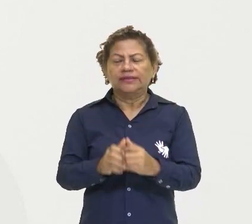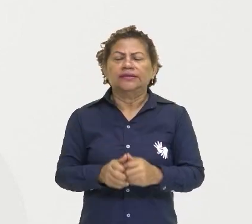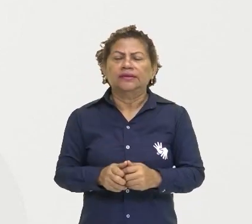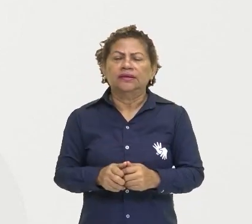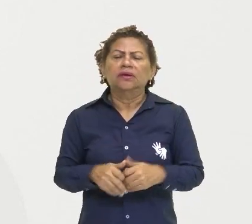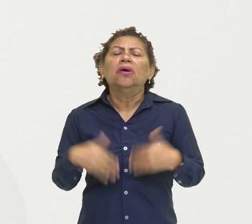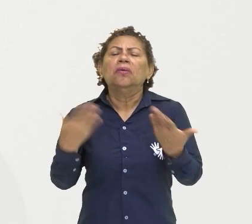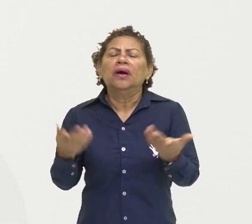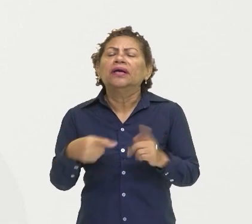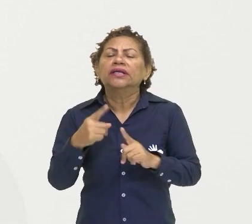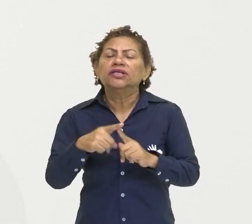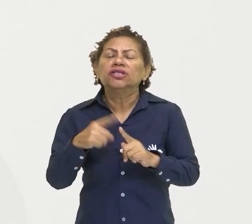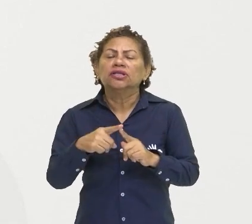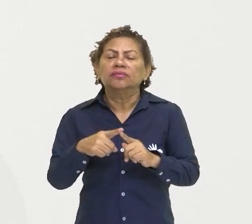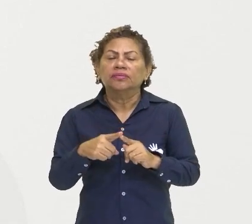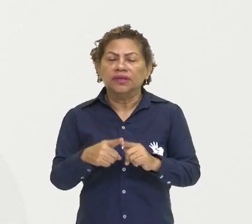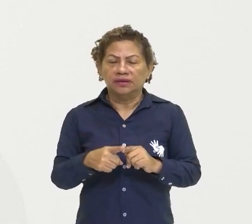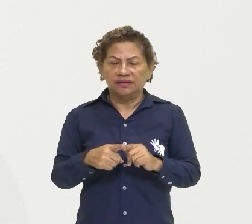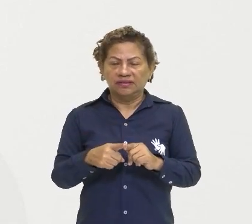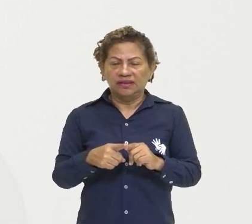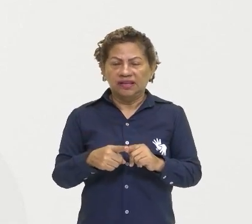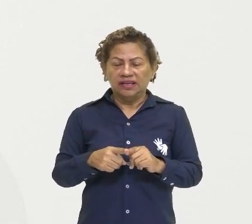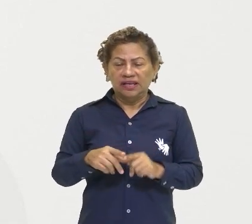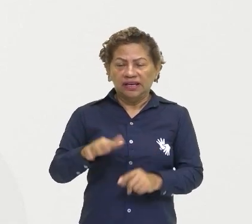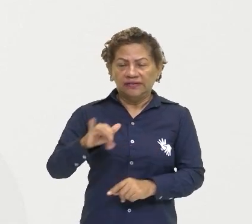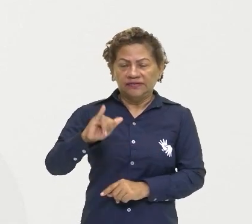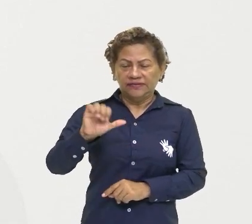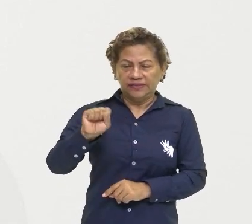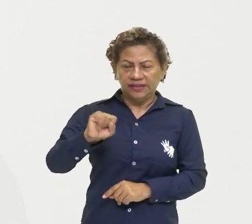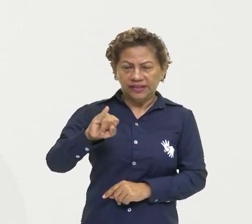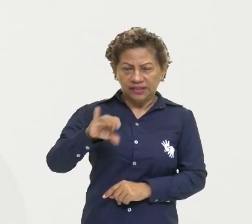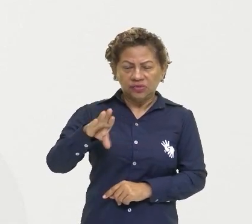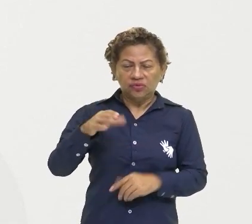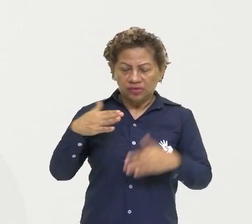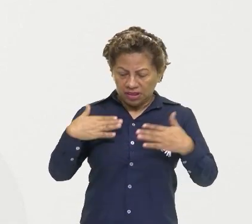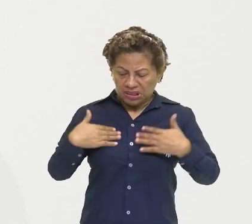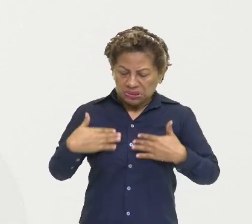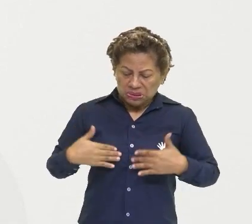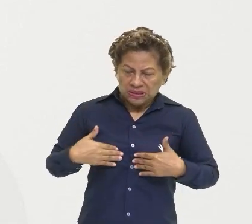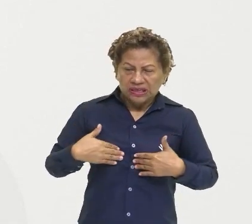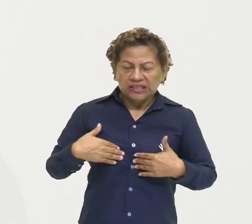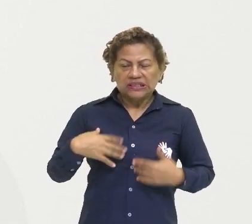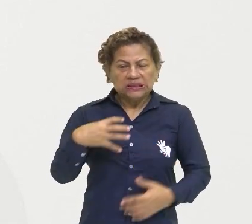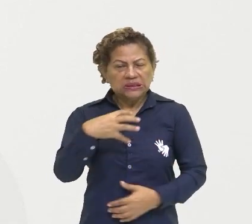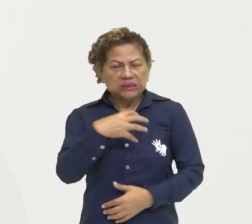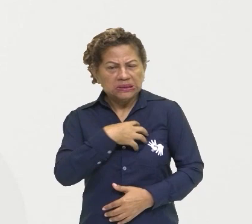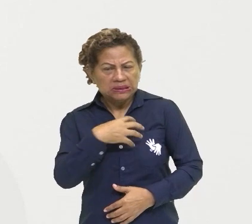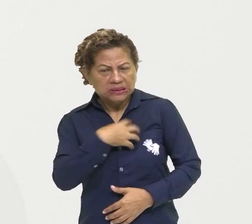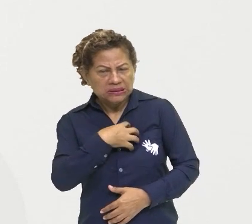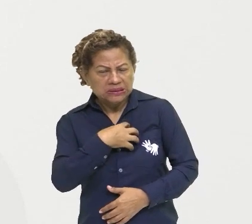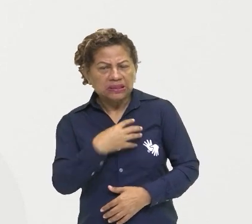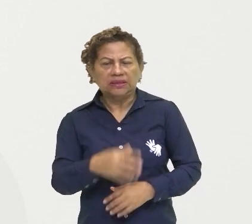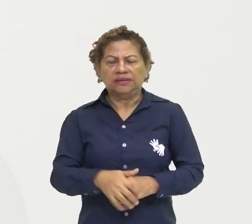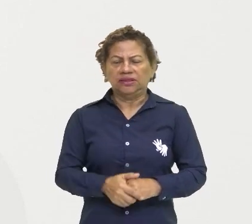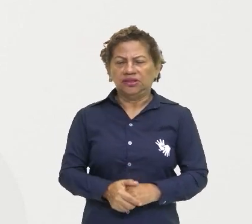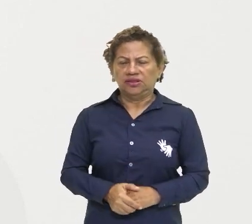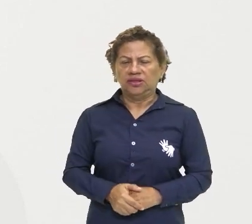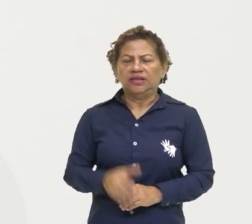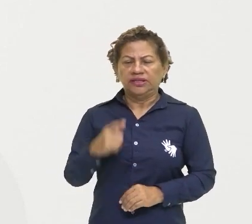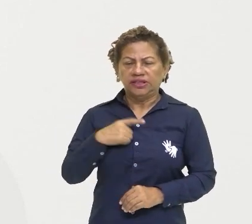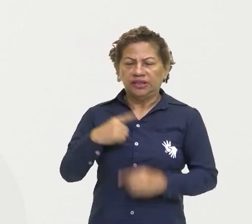aquela que a gente sofre, né? E que o físico da gente acaba sentindo. Golpes, ferimentos, submissão. Temos a